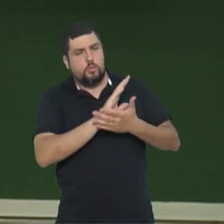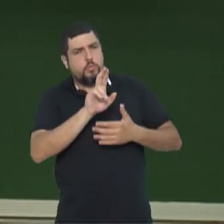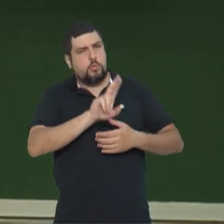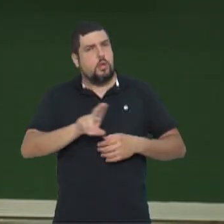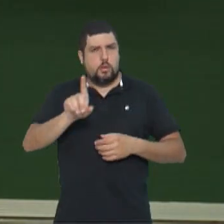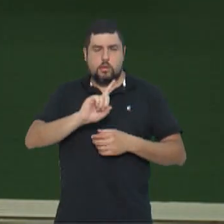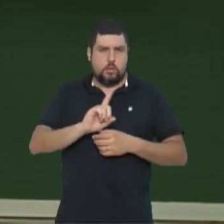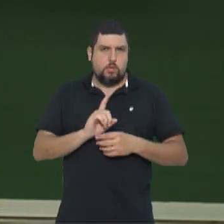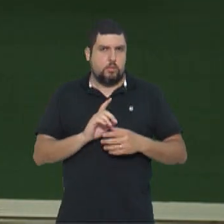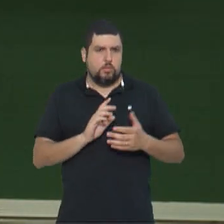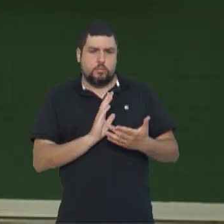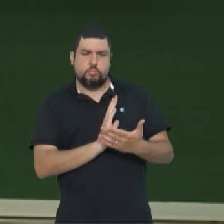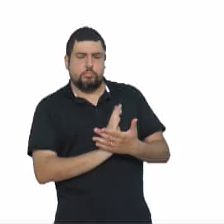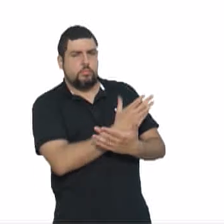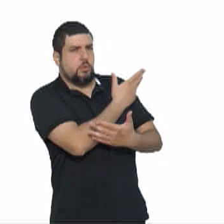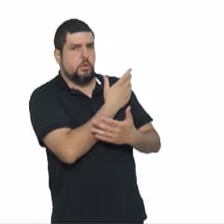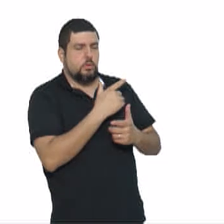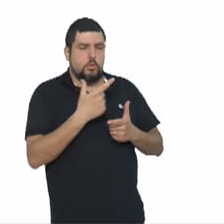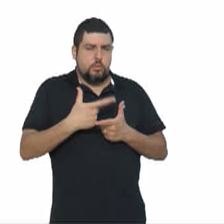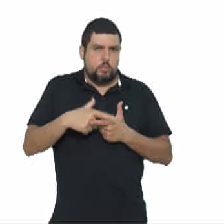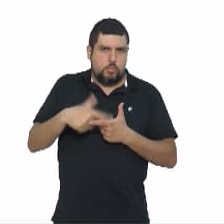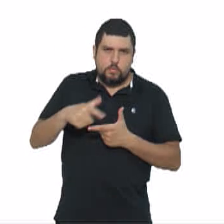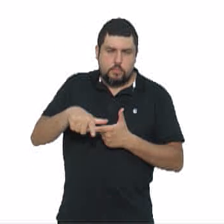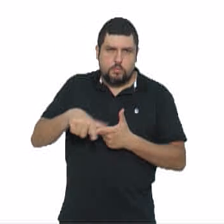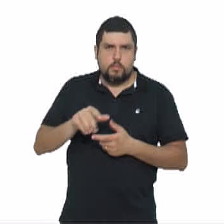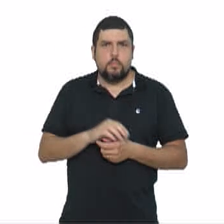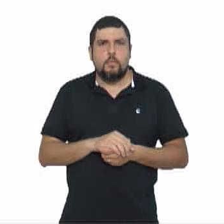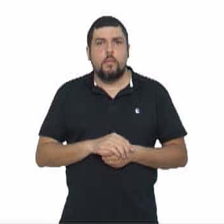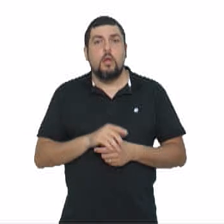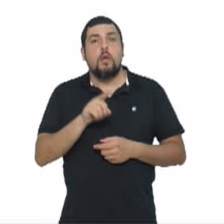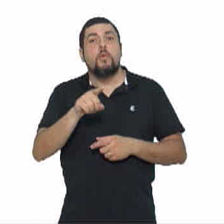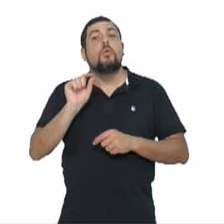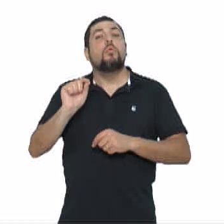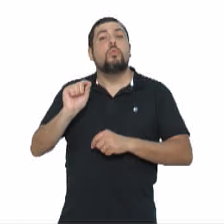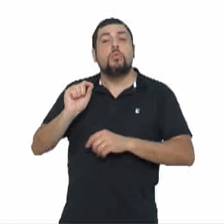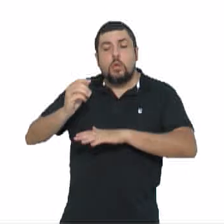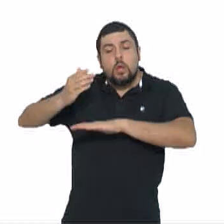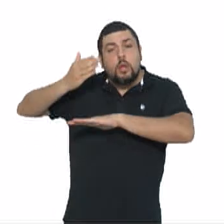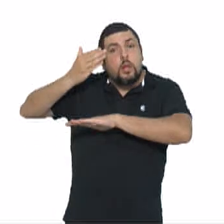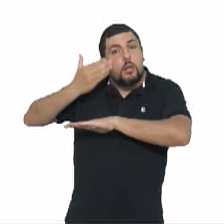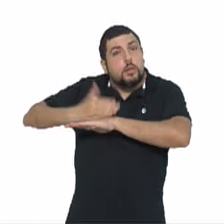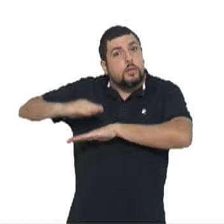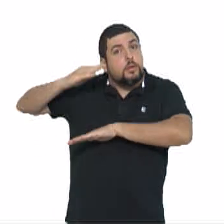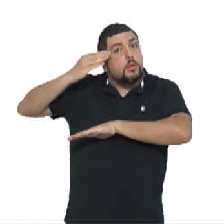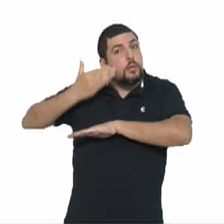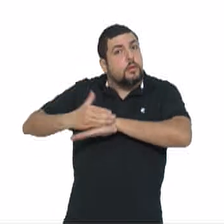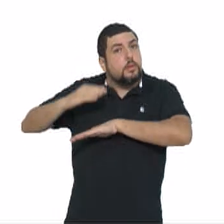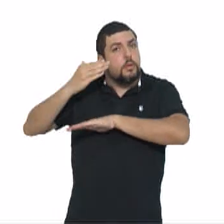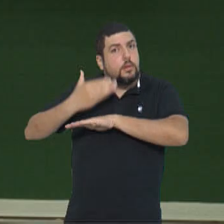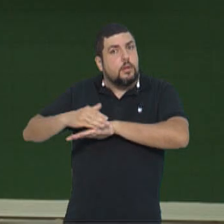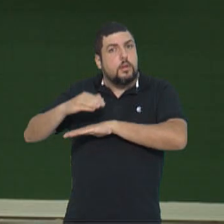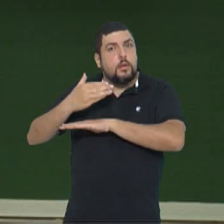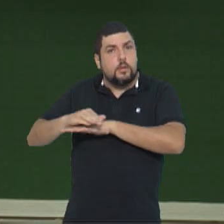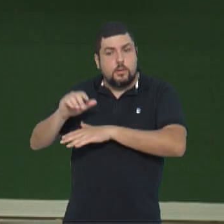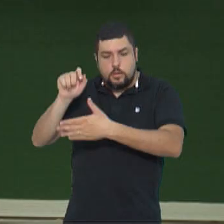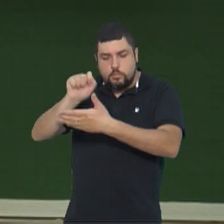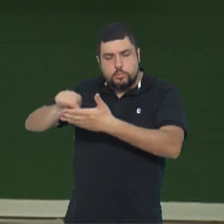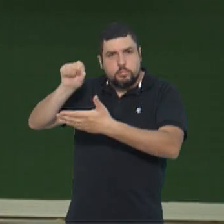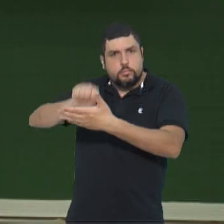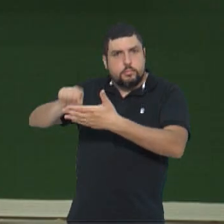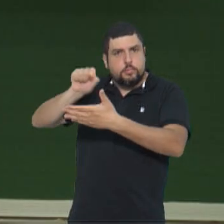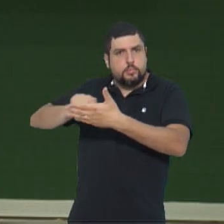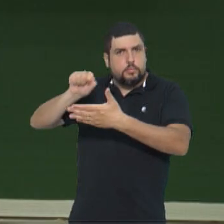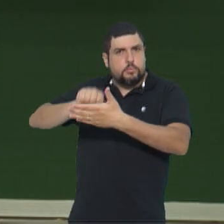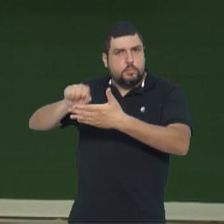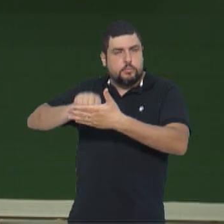problema, faz parte do planejamento, você vai fazer o rascunho, tá certo? Para fazer o rascunho, você tem que observar que tem as